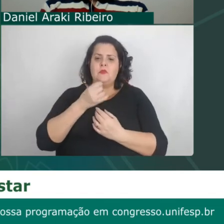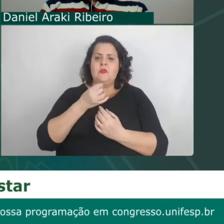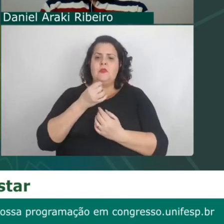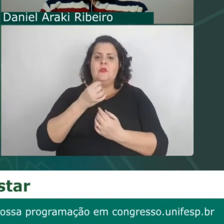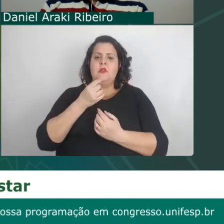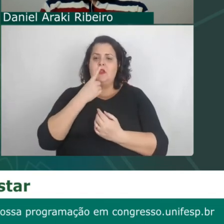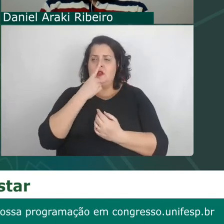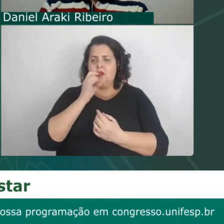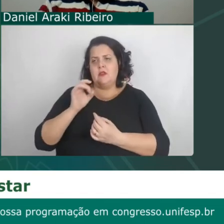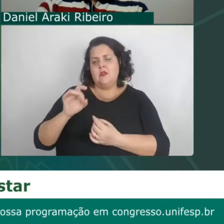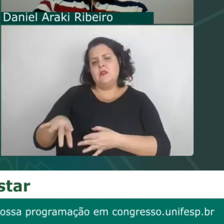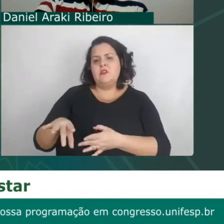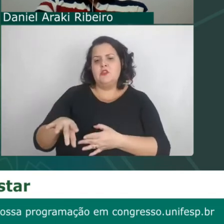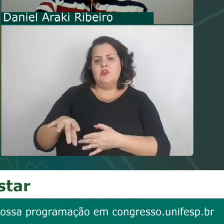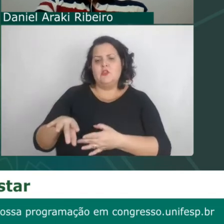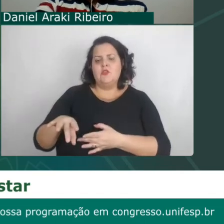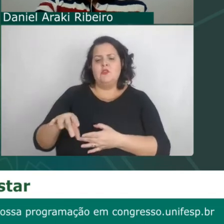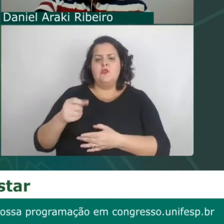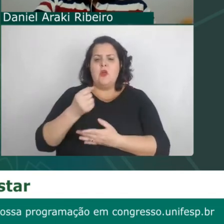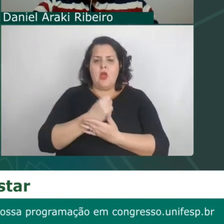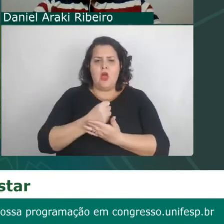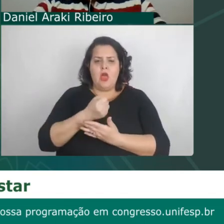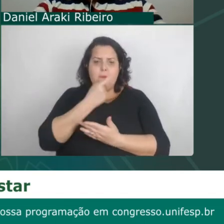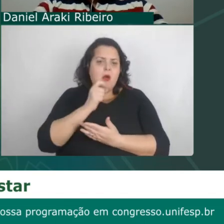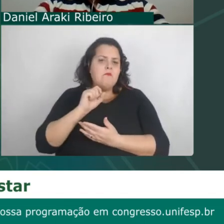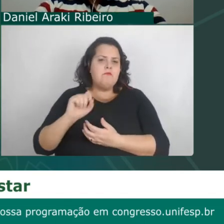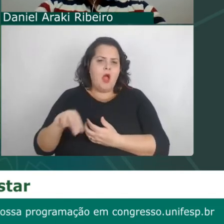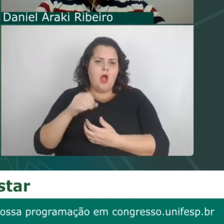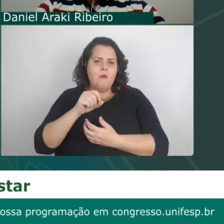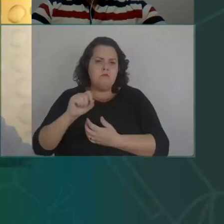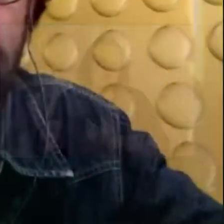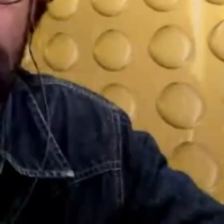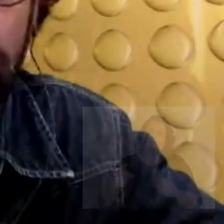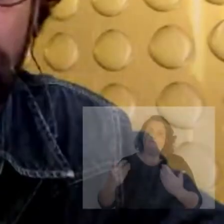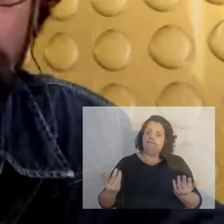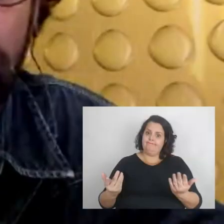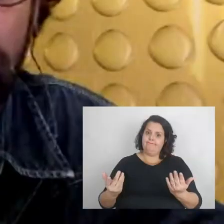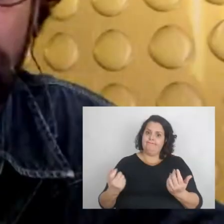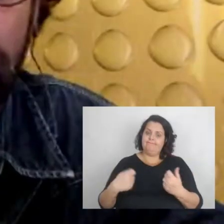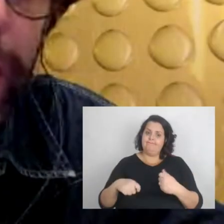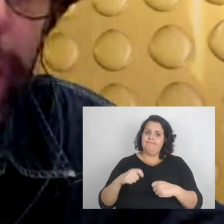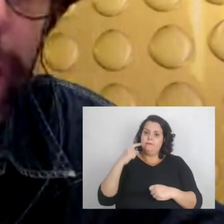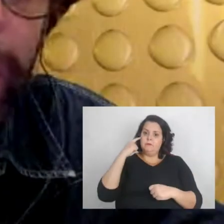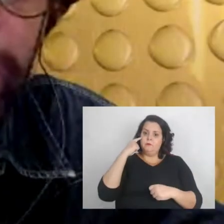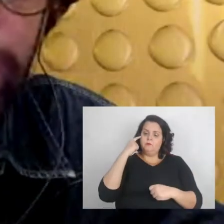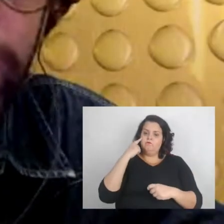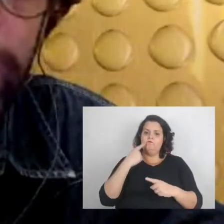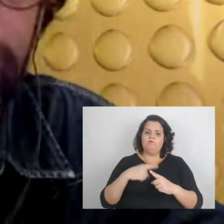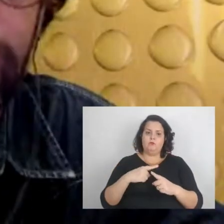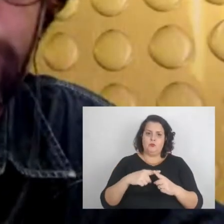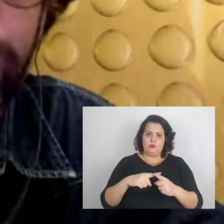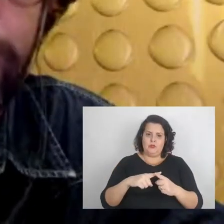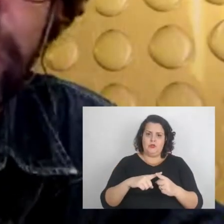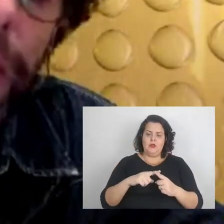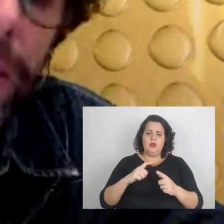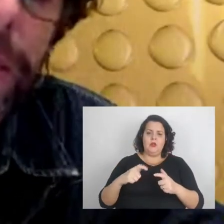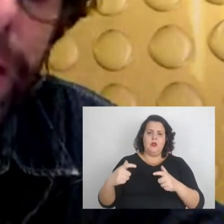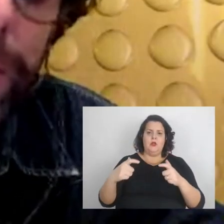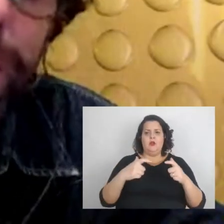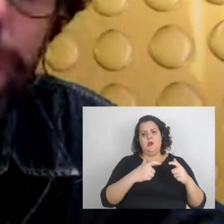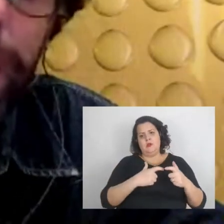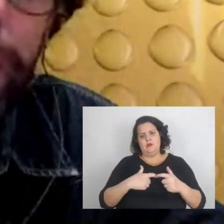inadequado. Então, sabe que as estações de tratamento de esgoto não estão preparadas para essas coisas,